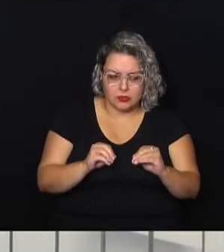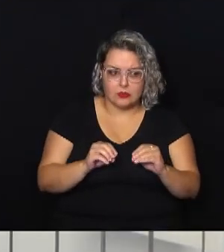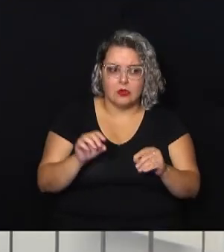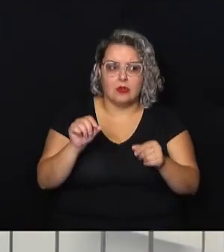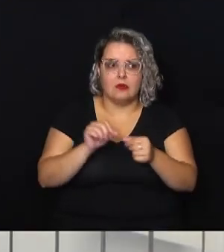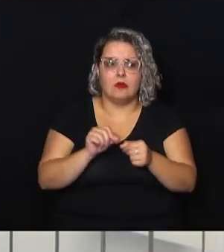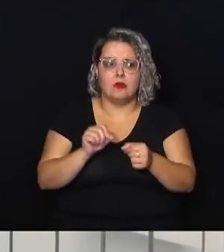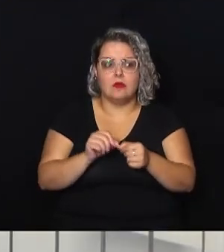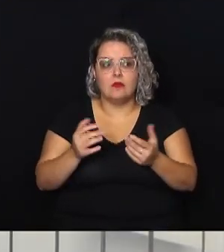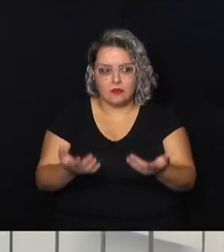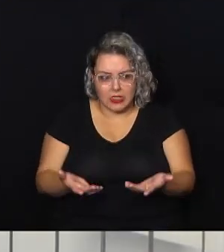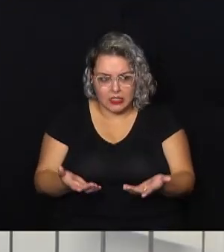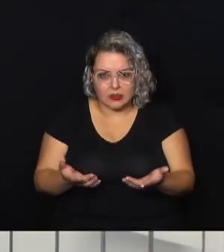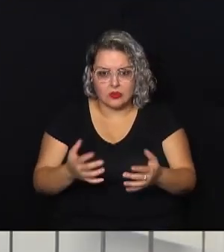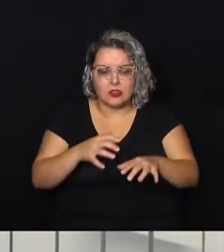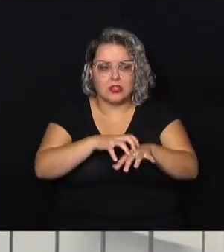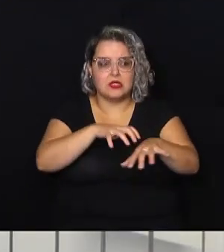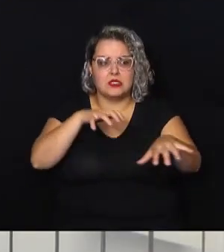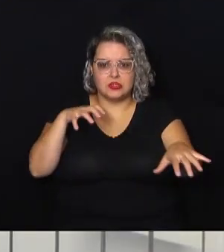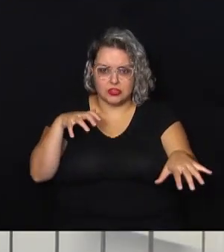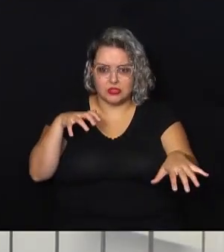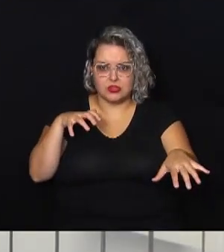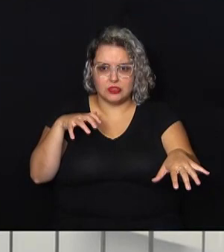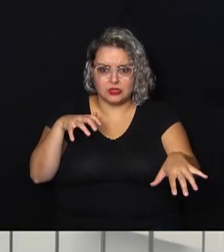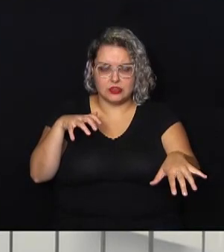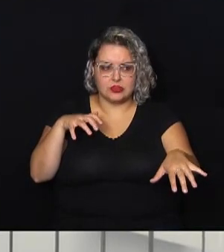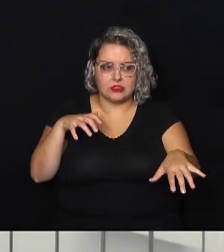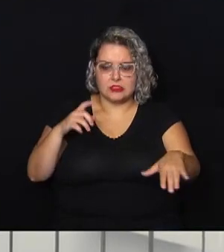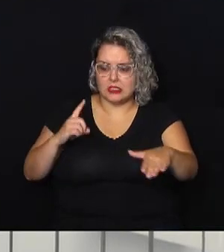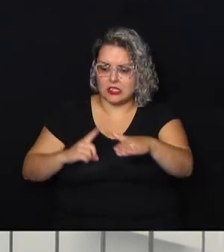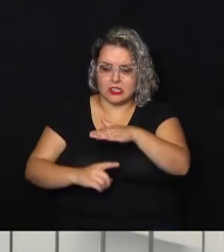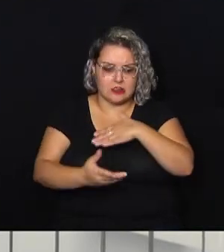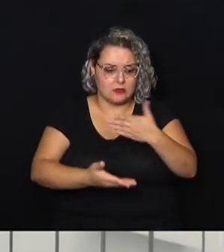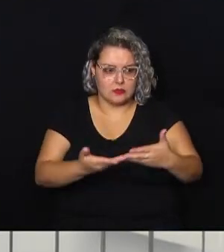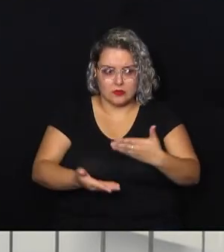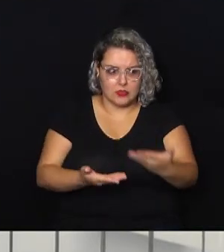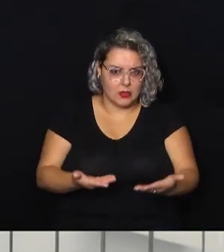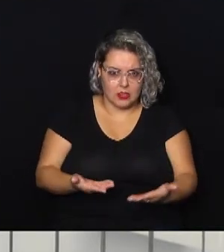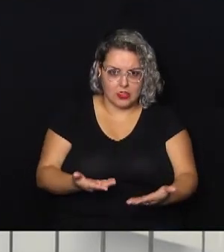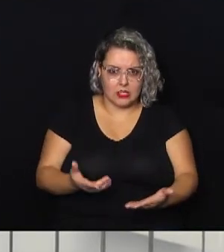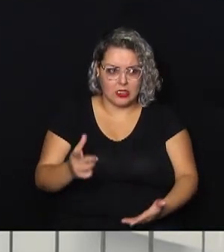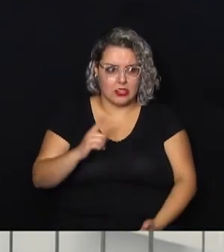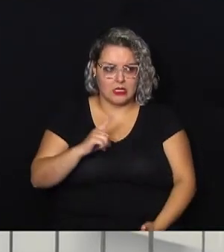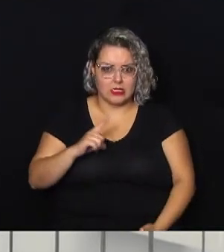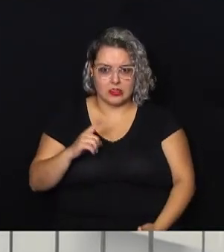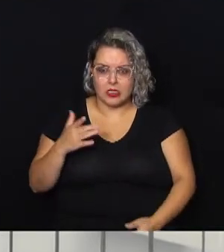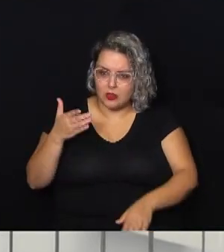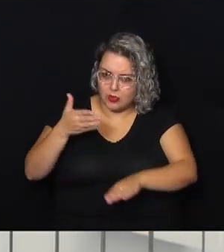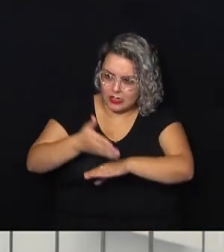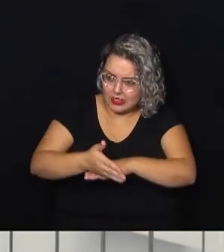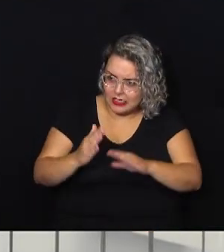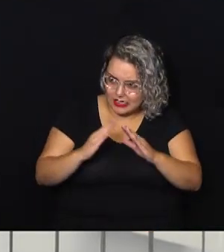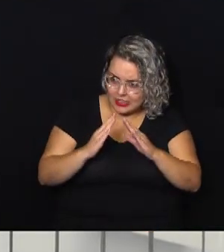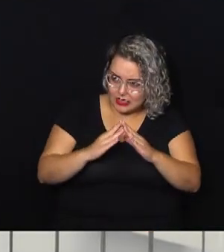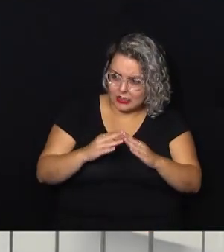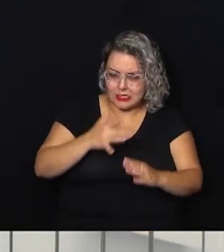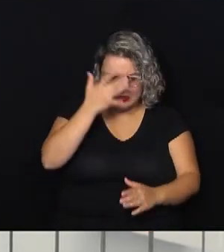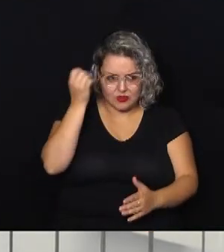de uma forma remota, sem que as prestadoras de serviços tenham de entrar na casa do